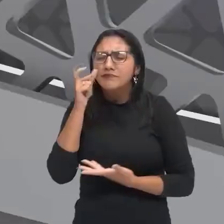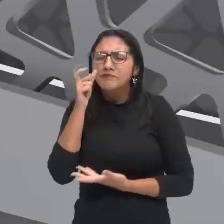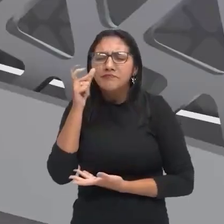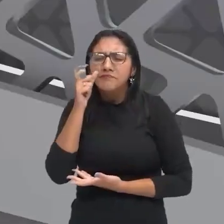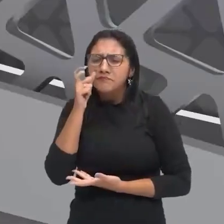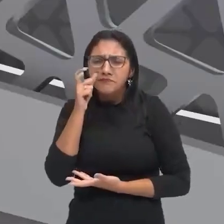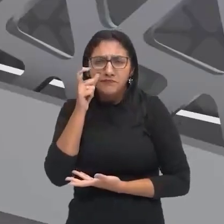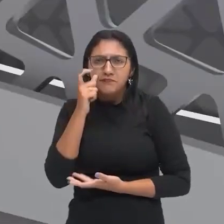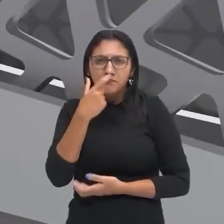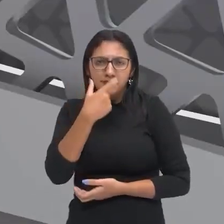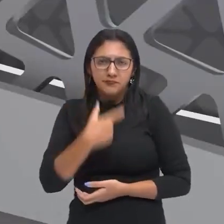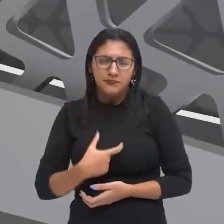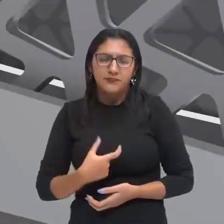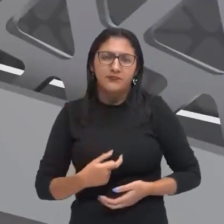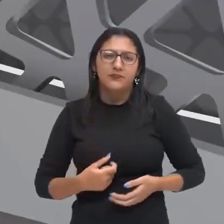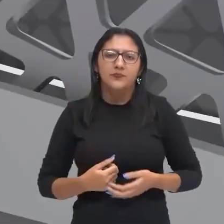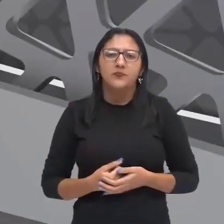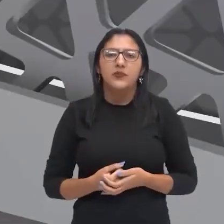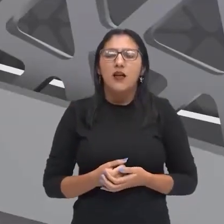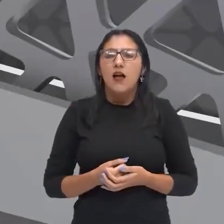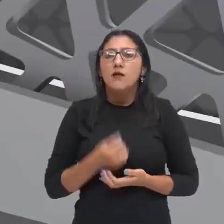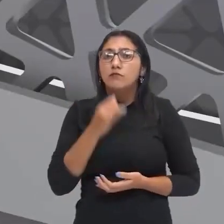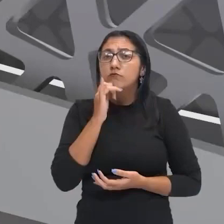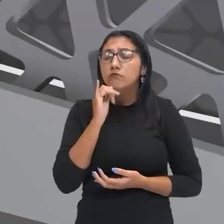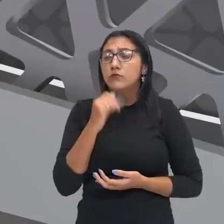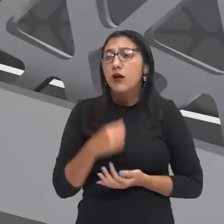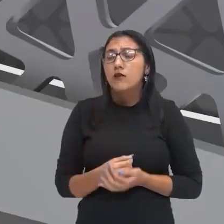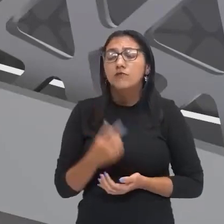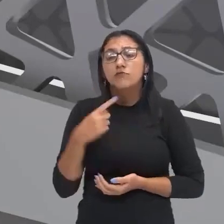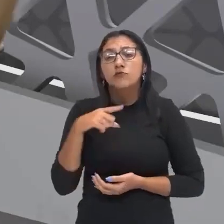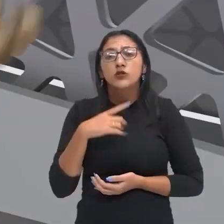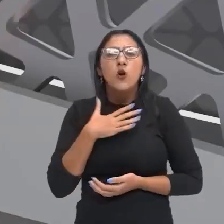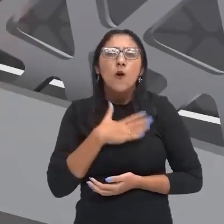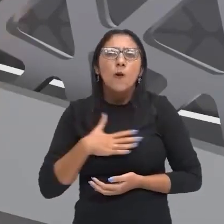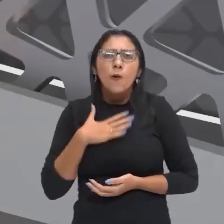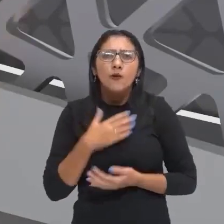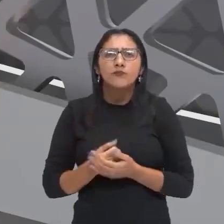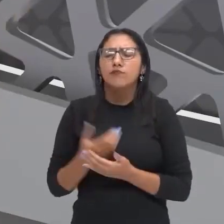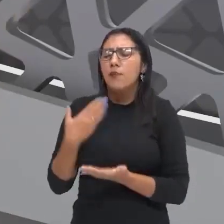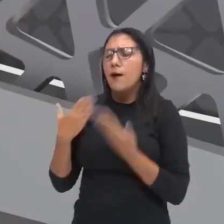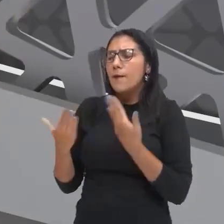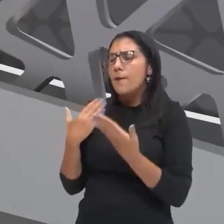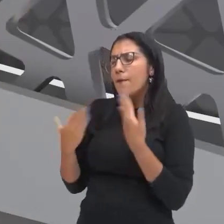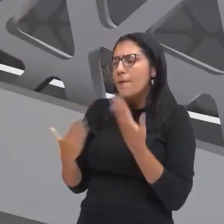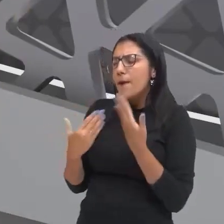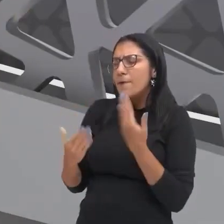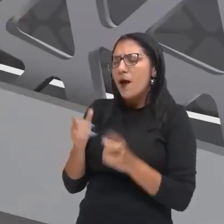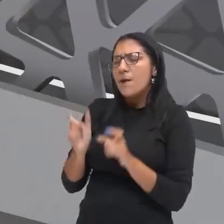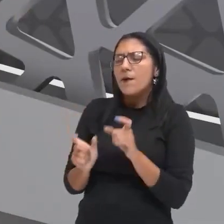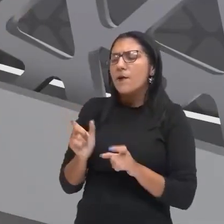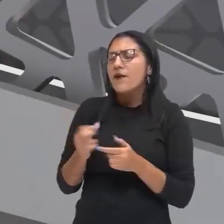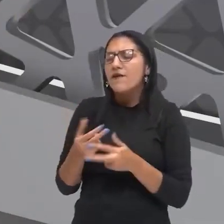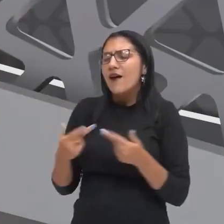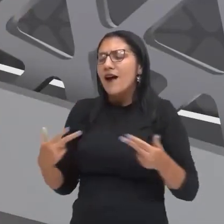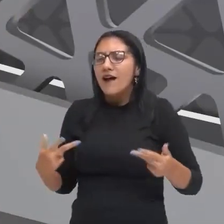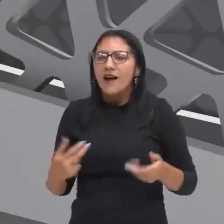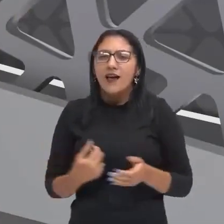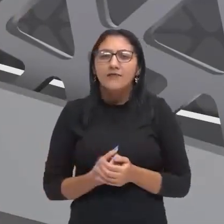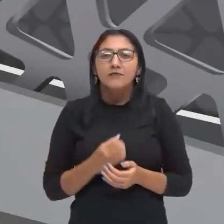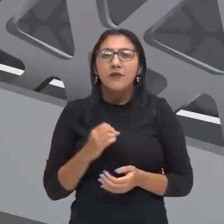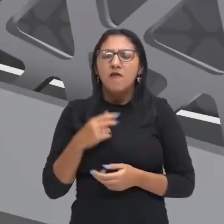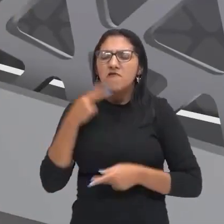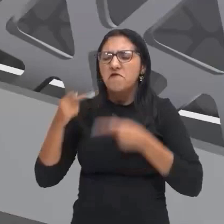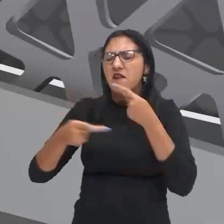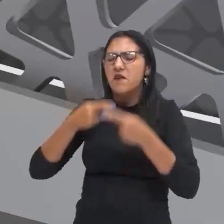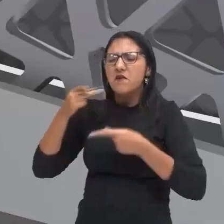te interessa? Você gosta de conversar com as pessoas? Você gosta de